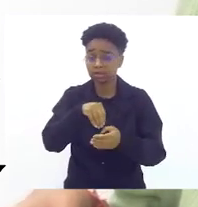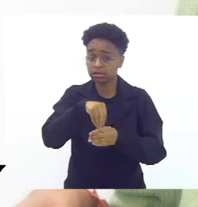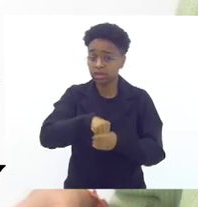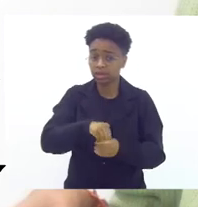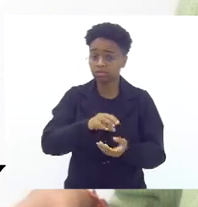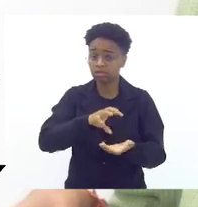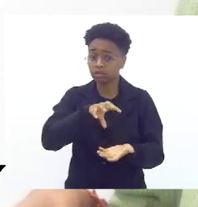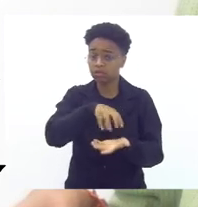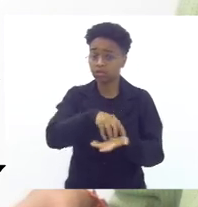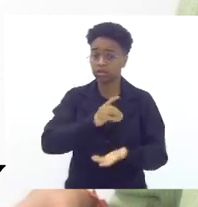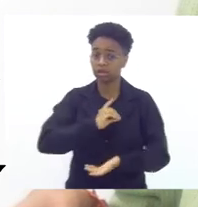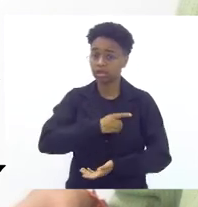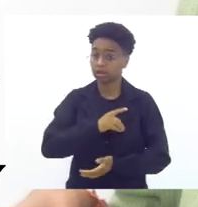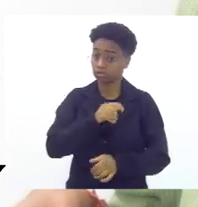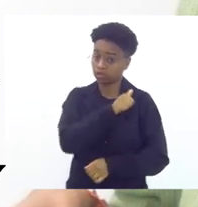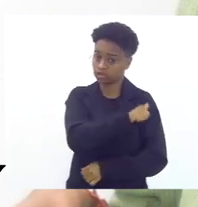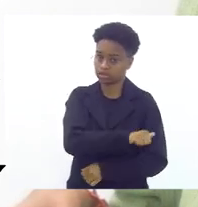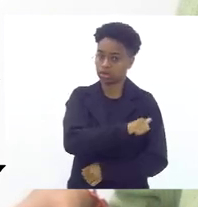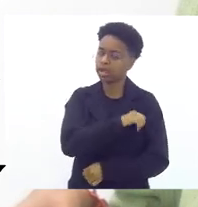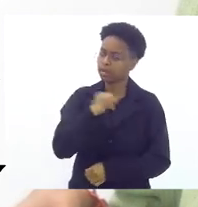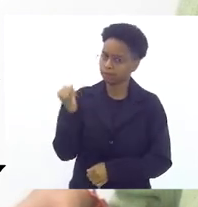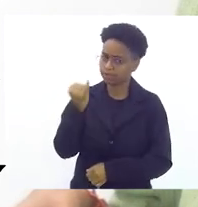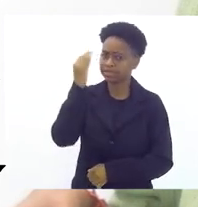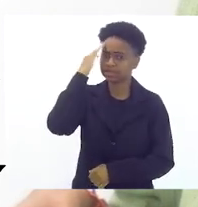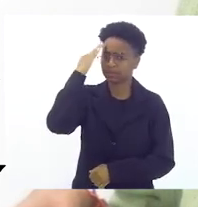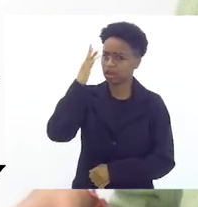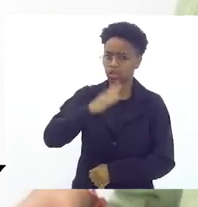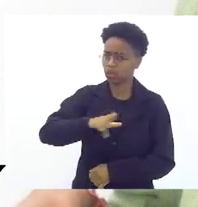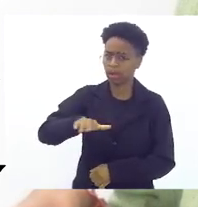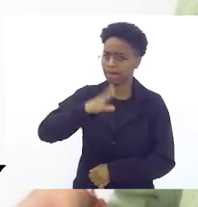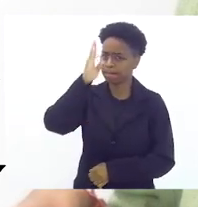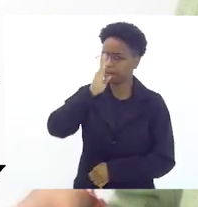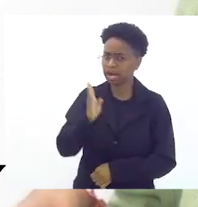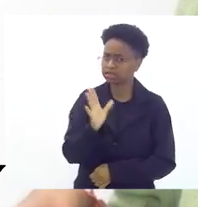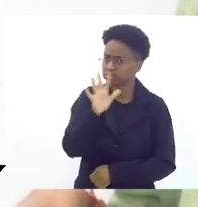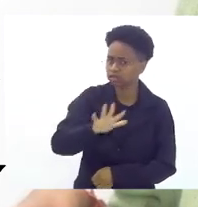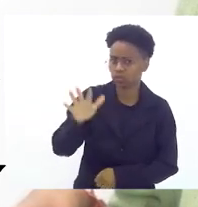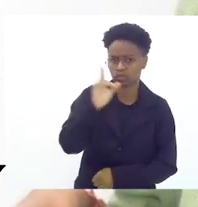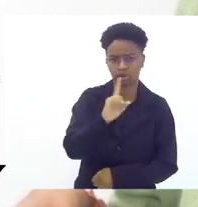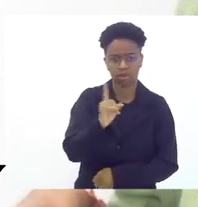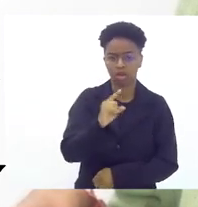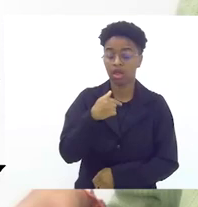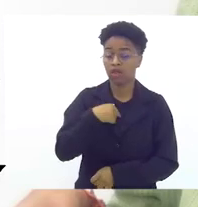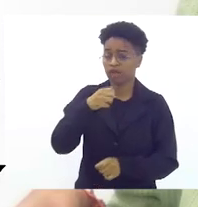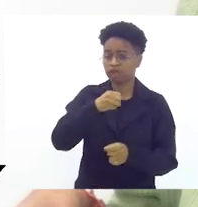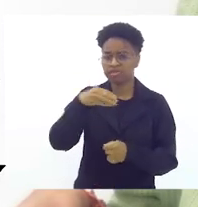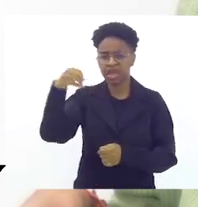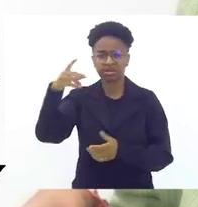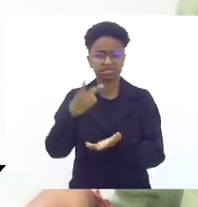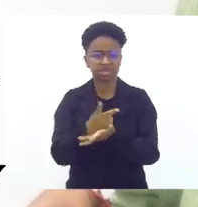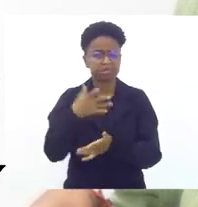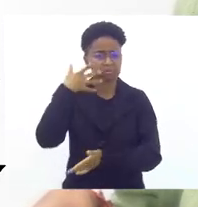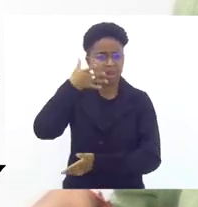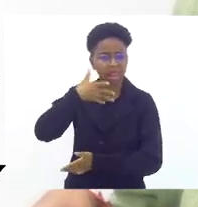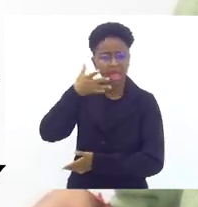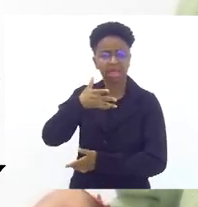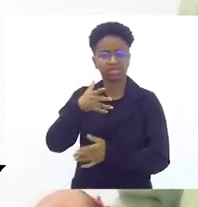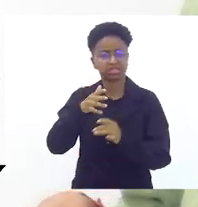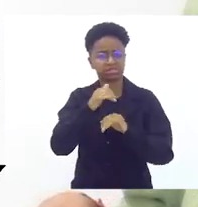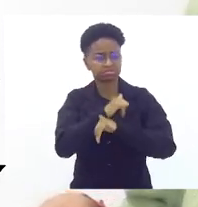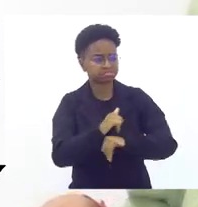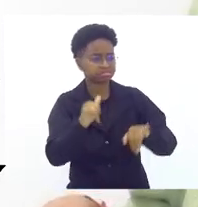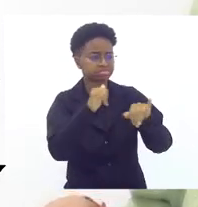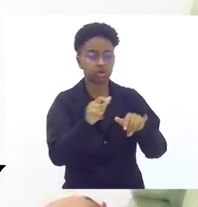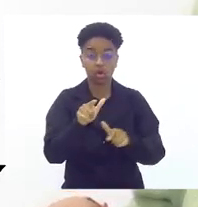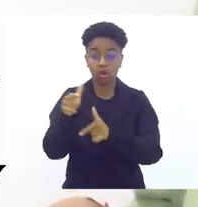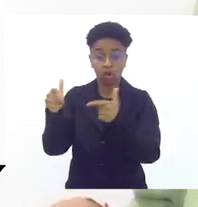do Rio de Janeiro muito importante saber que não é assim no resto do Brasil eu viajo para dar conferência palestras e fazer reuniões de